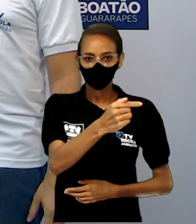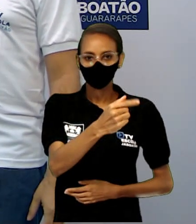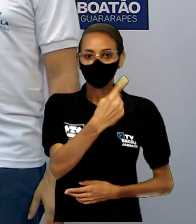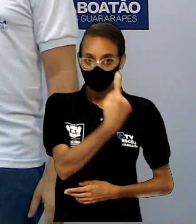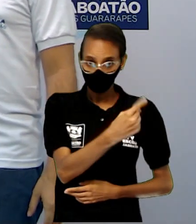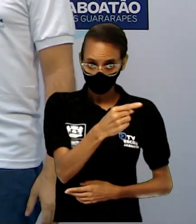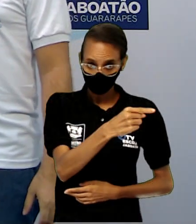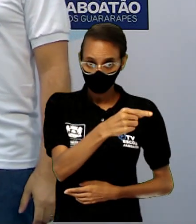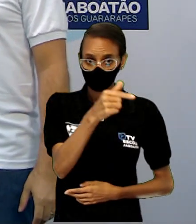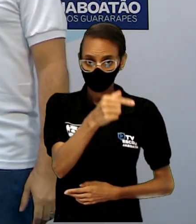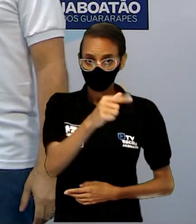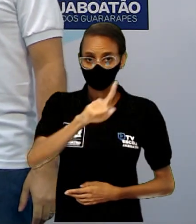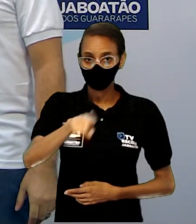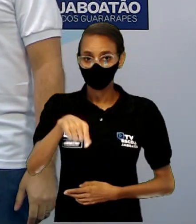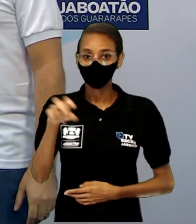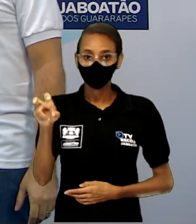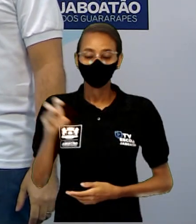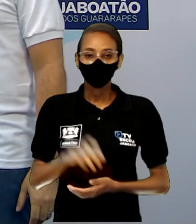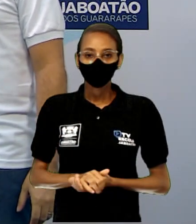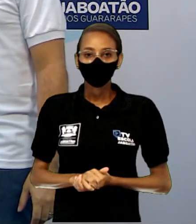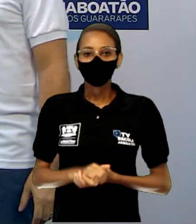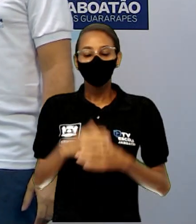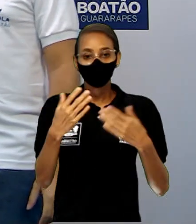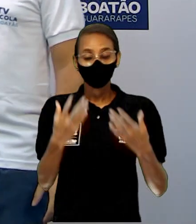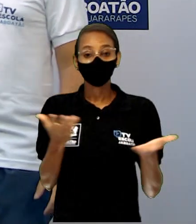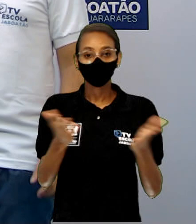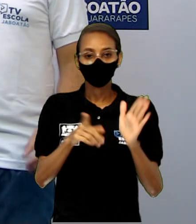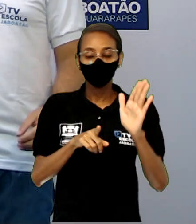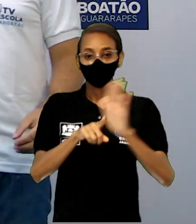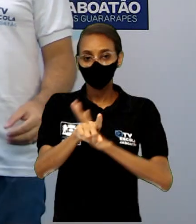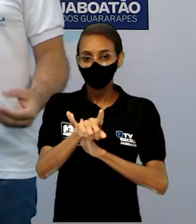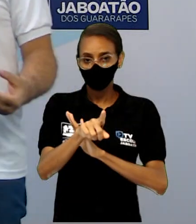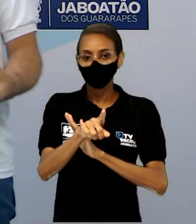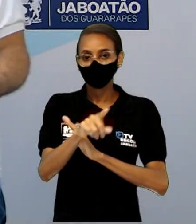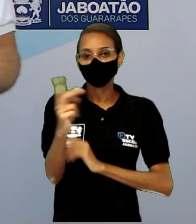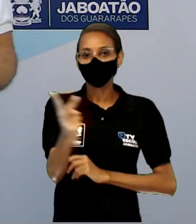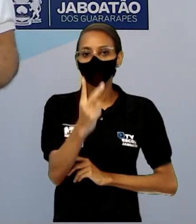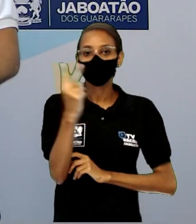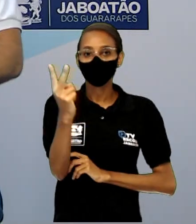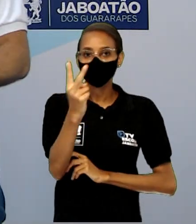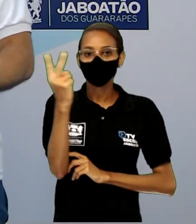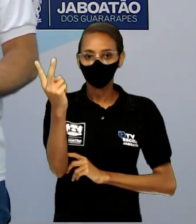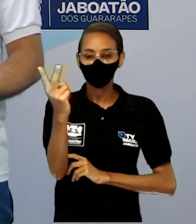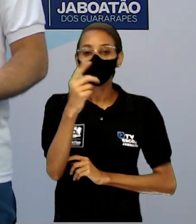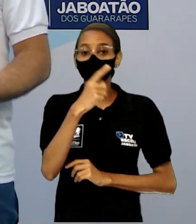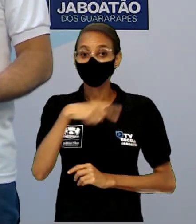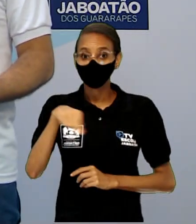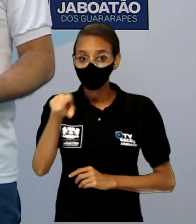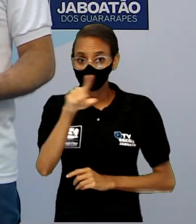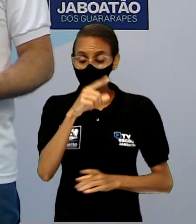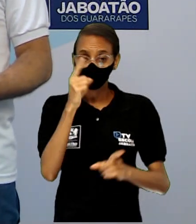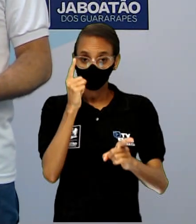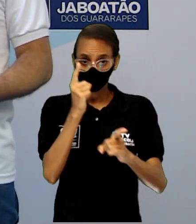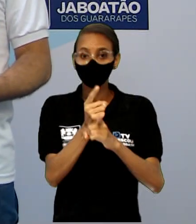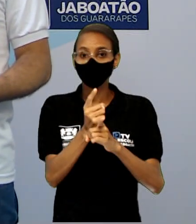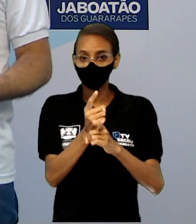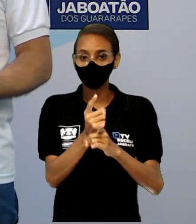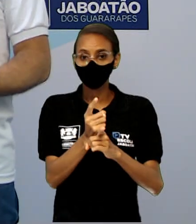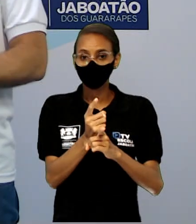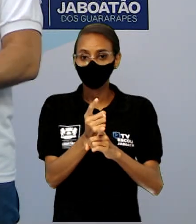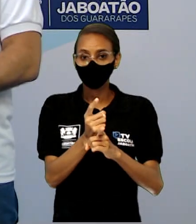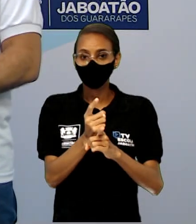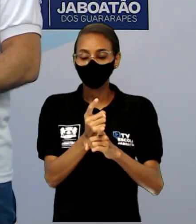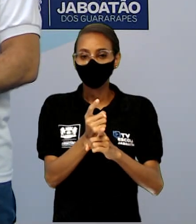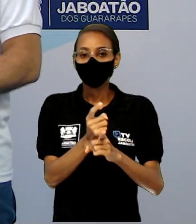x, o que Carlos possui de x. Porém, ele falou o quadrado dessa quantia. Então, é x elevado